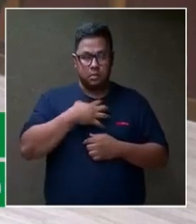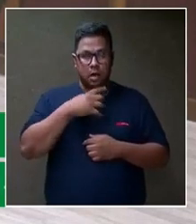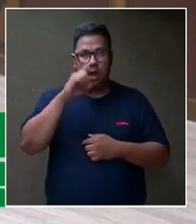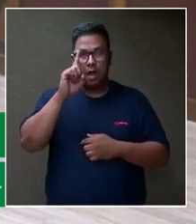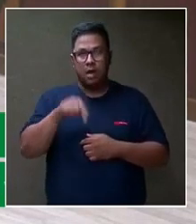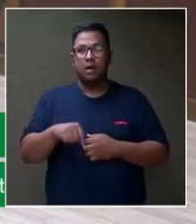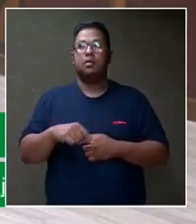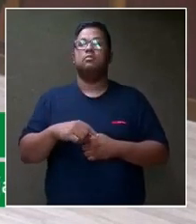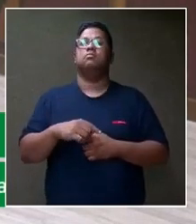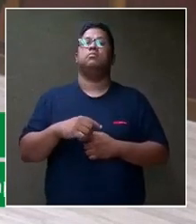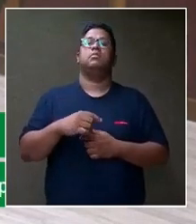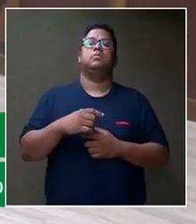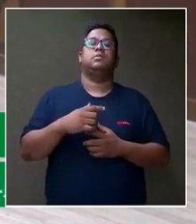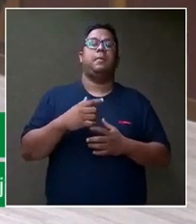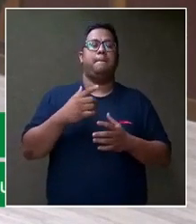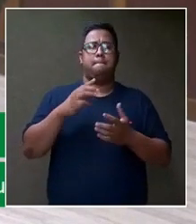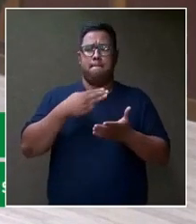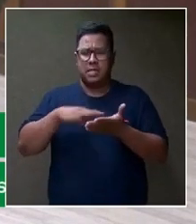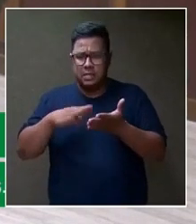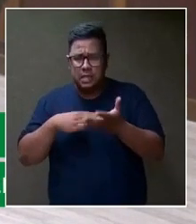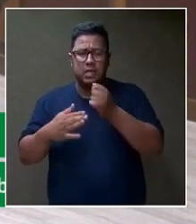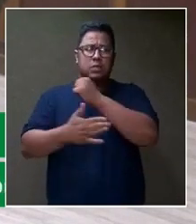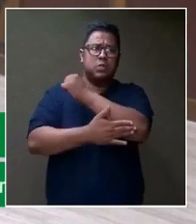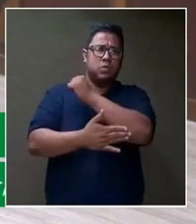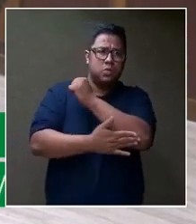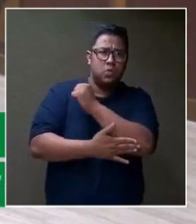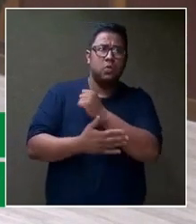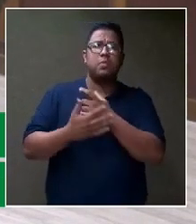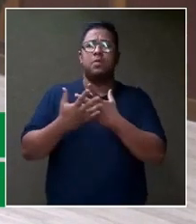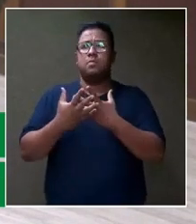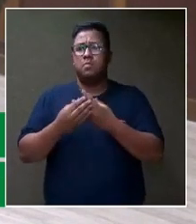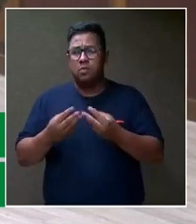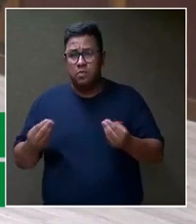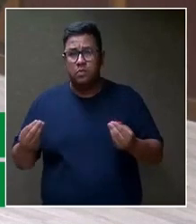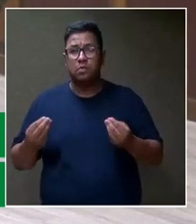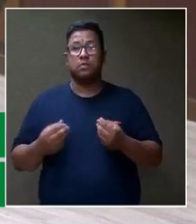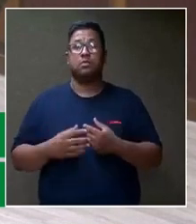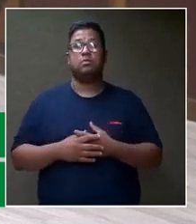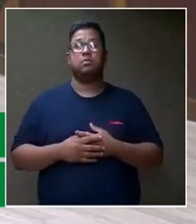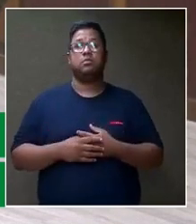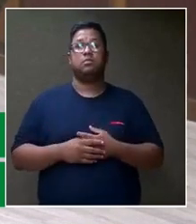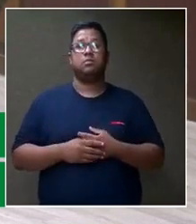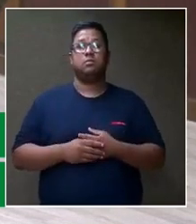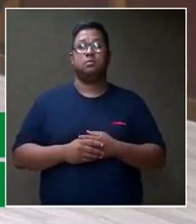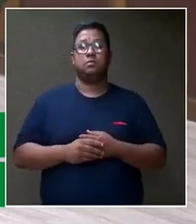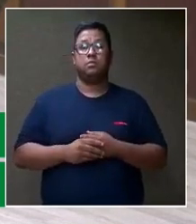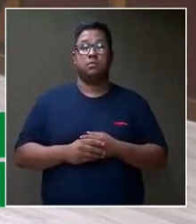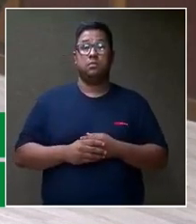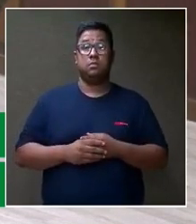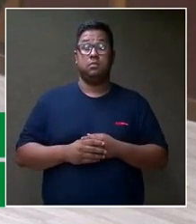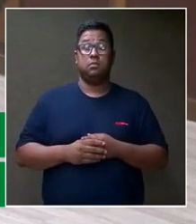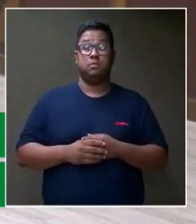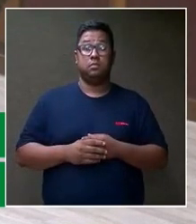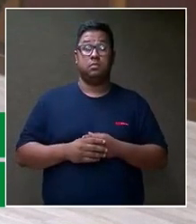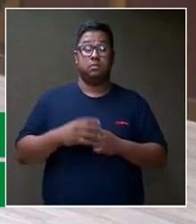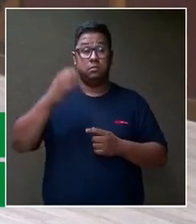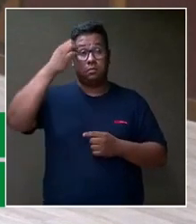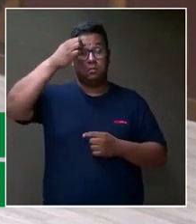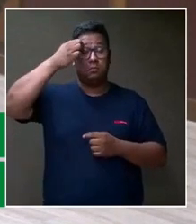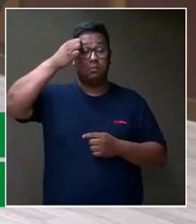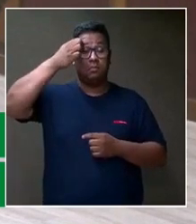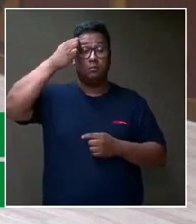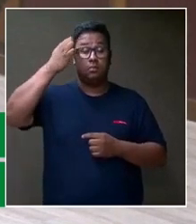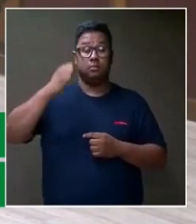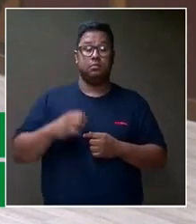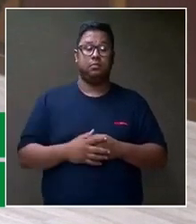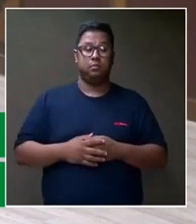era aquela de possessividade, de ciúme extenso, é isso? Dona Kelly, agora, a senhora falou em